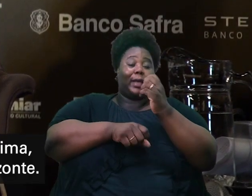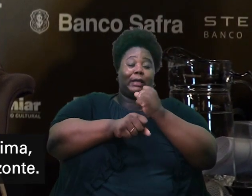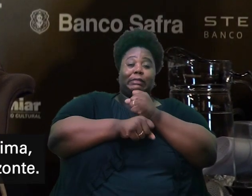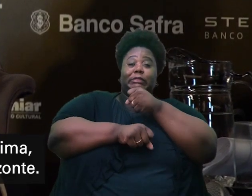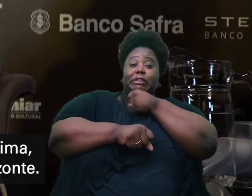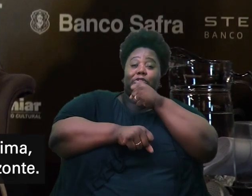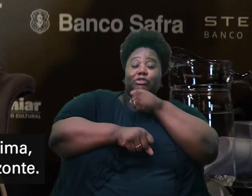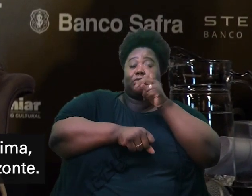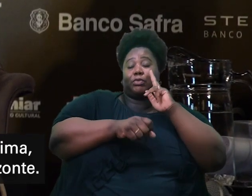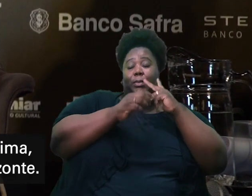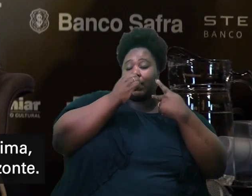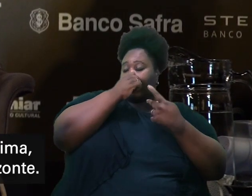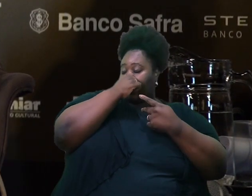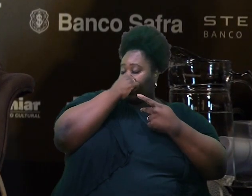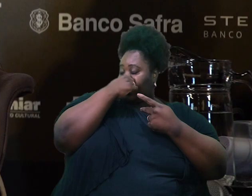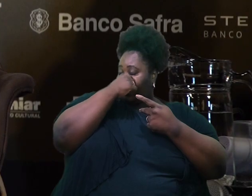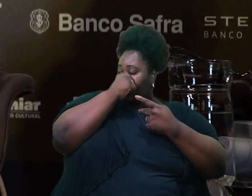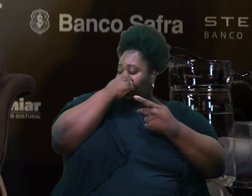Belo Horizonte.